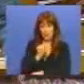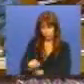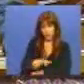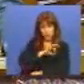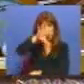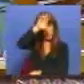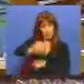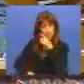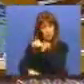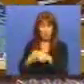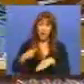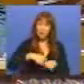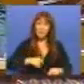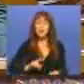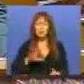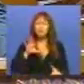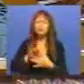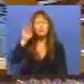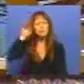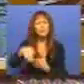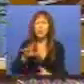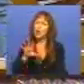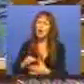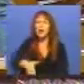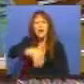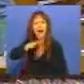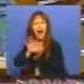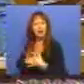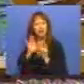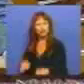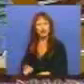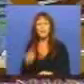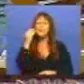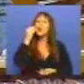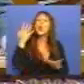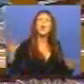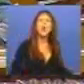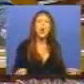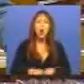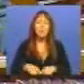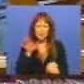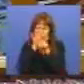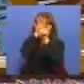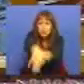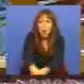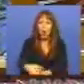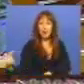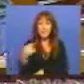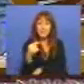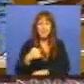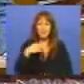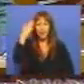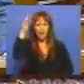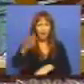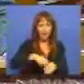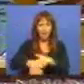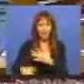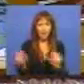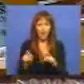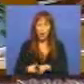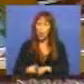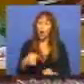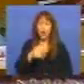Senhor Primeiro-Ministro, tomar a consequência das suas palavras. Que mecanismos de discriminação negativa pensam estabelecer